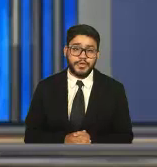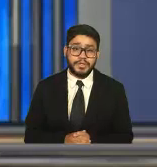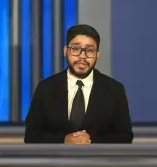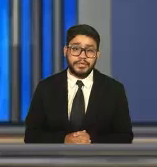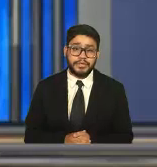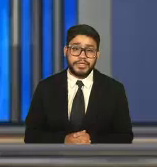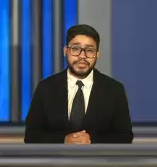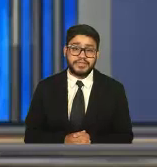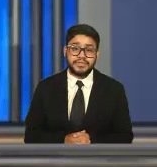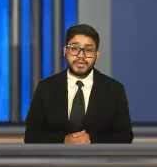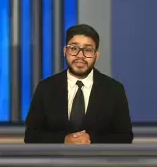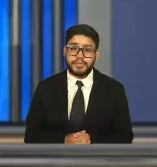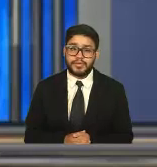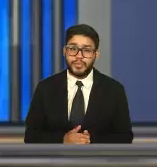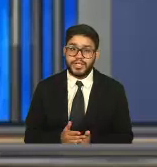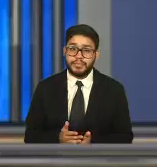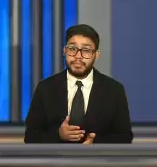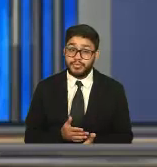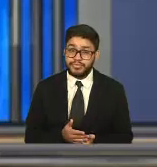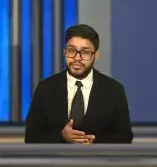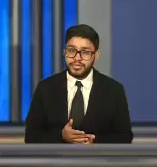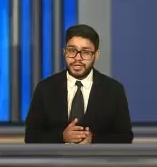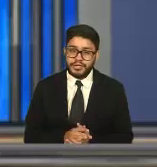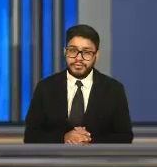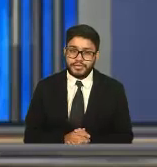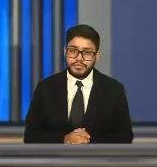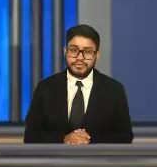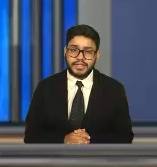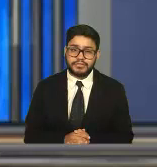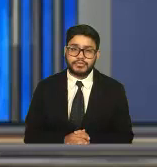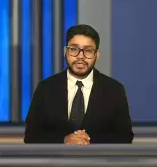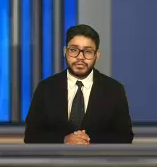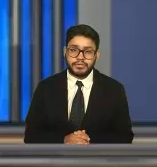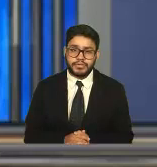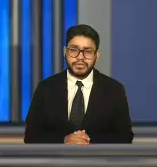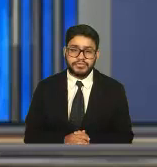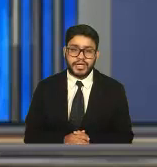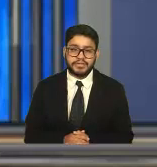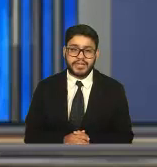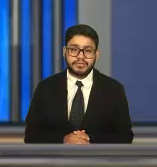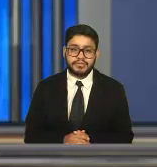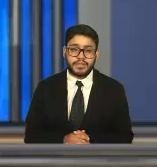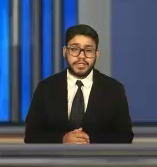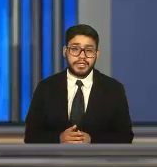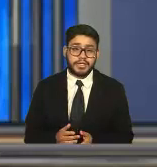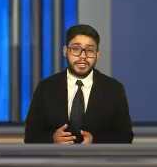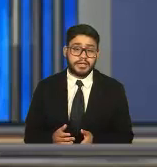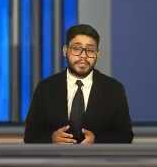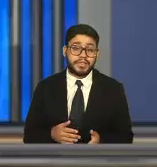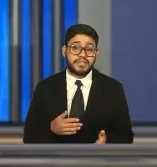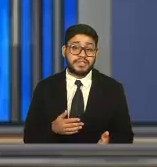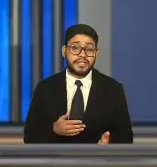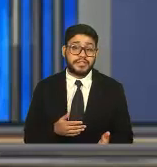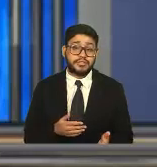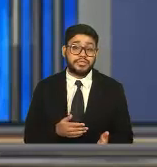Oi e o primeiro inesquecível casamento Week Búzios foi um sucesso total o evento foi realizado